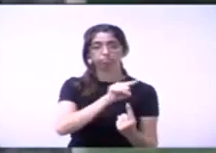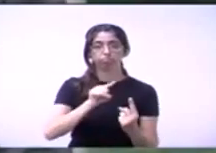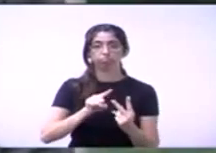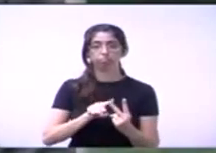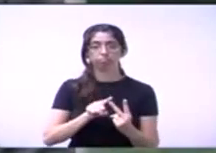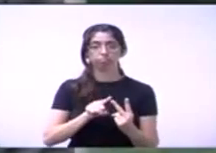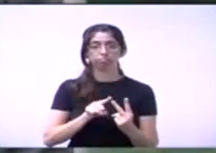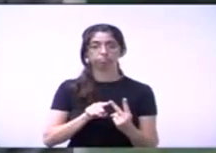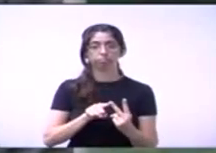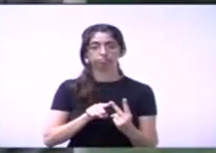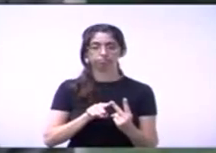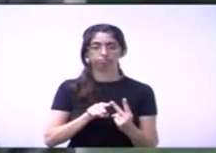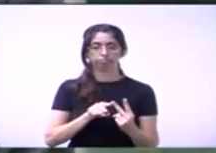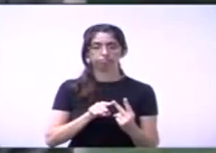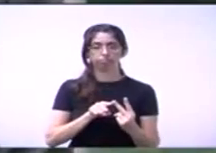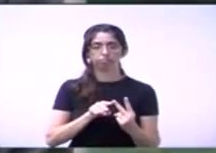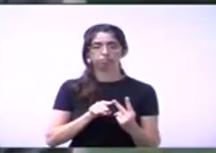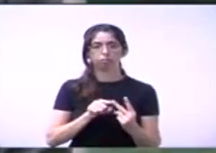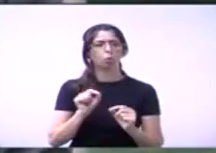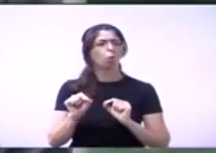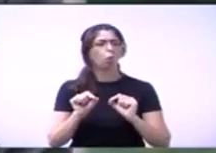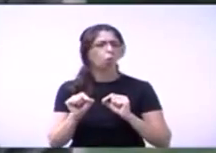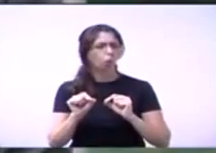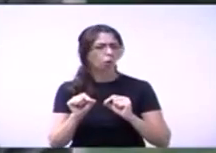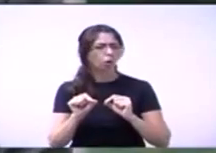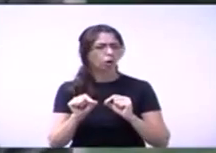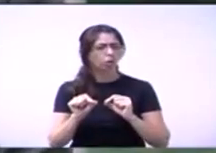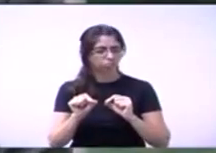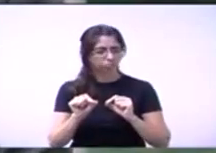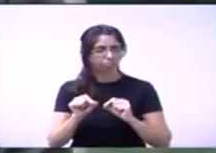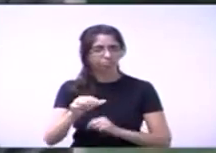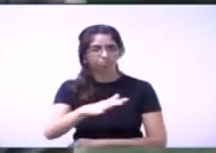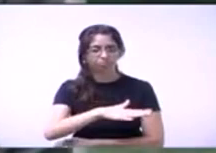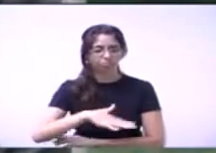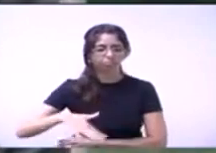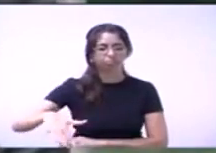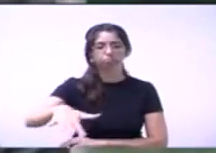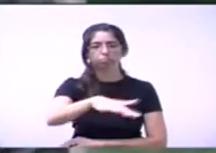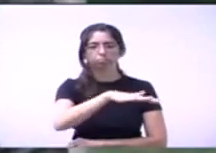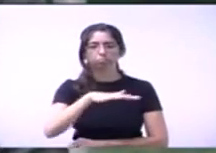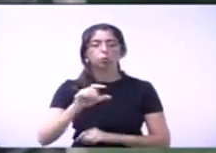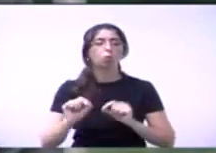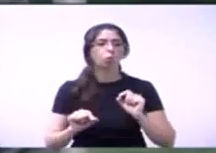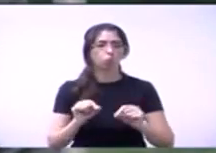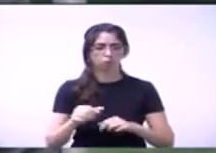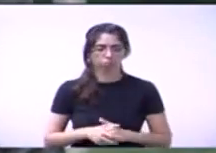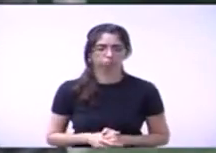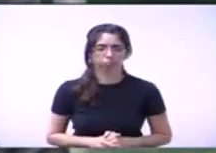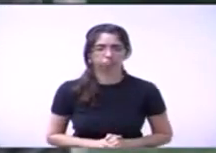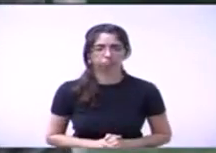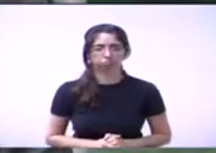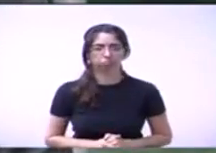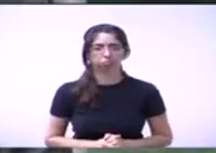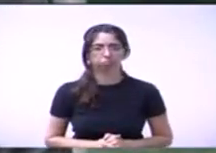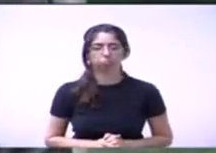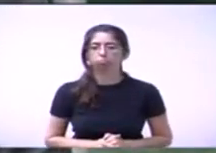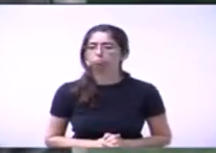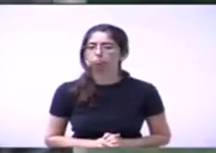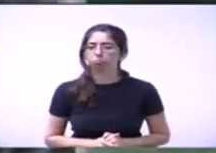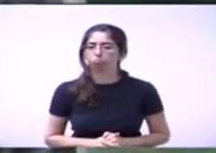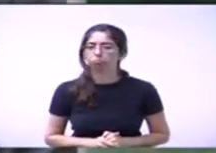do interesse local é o aspecto ambiental, quando tratamos, e eu já falei disso aqui, quando